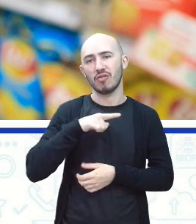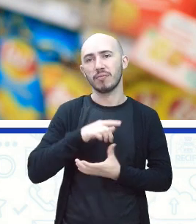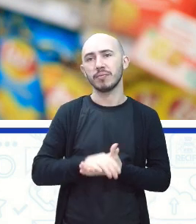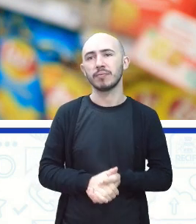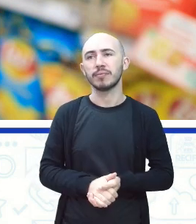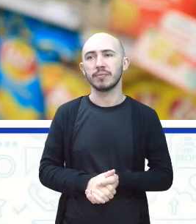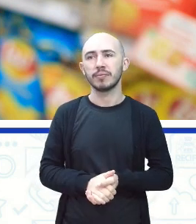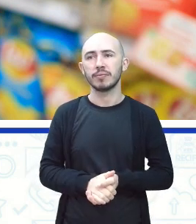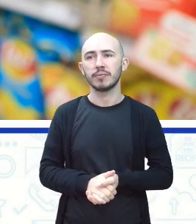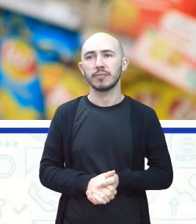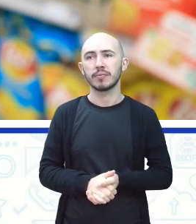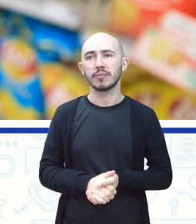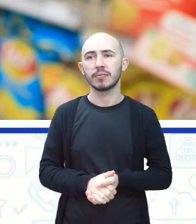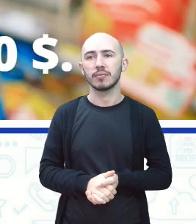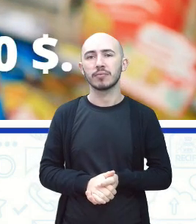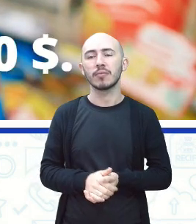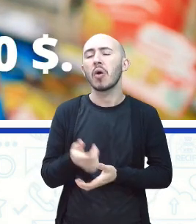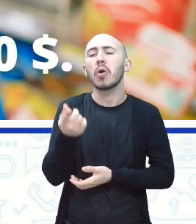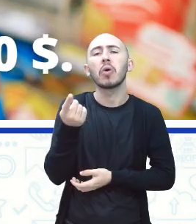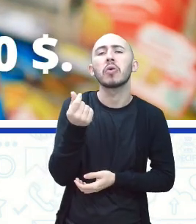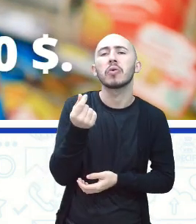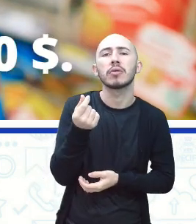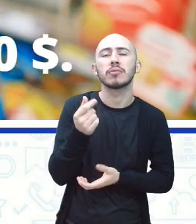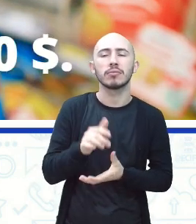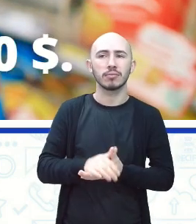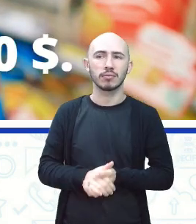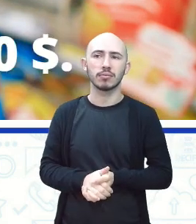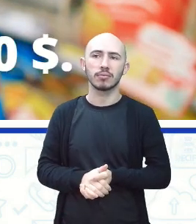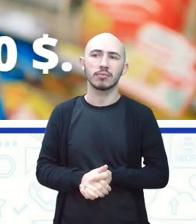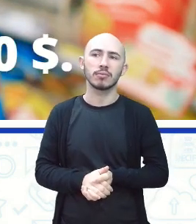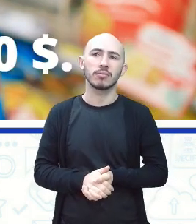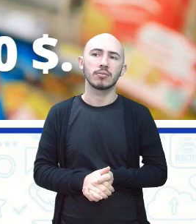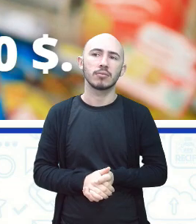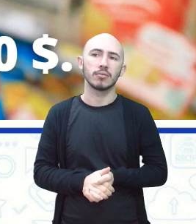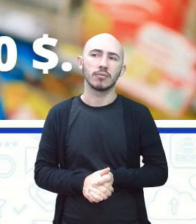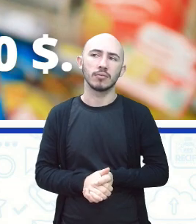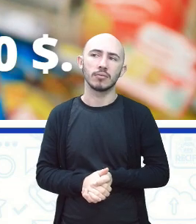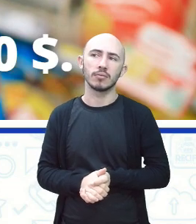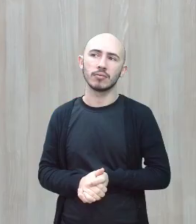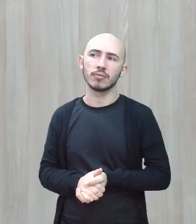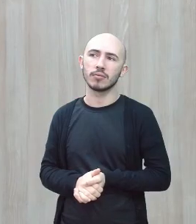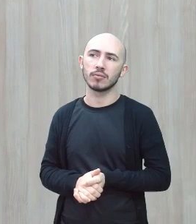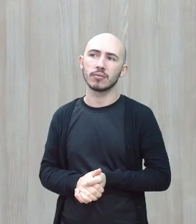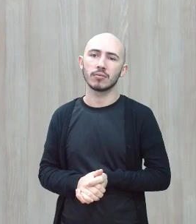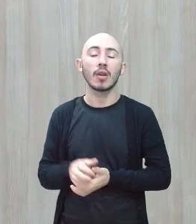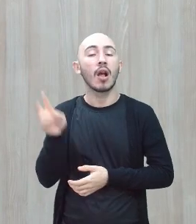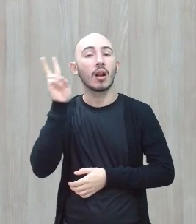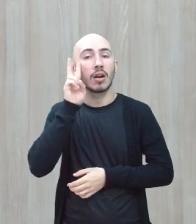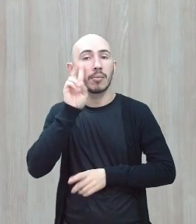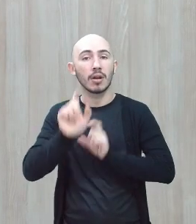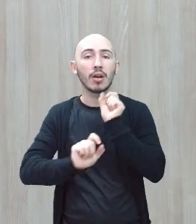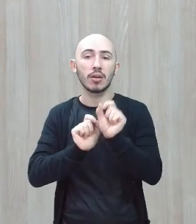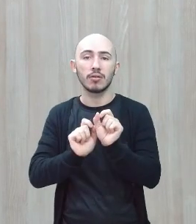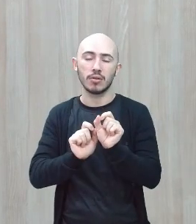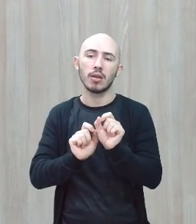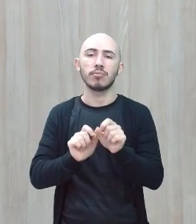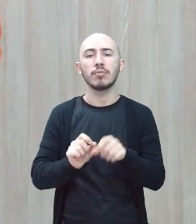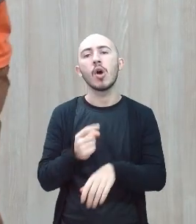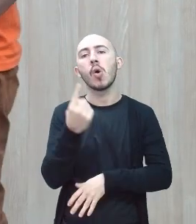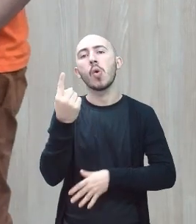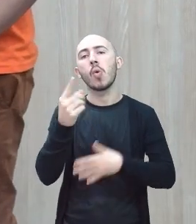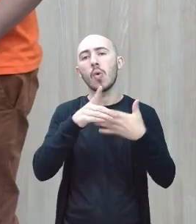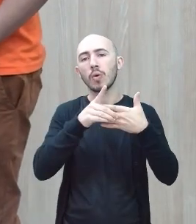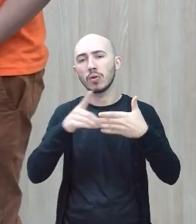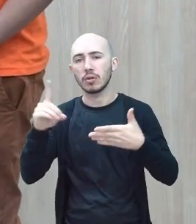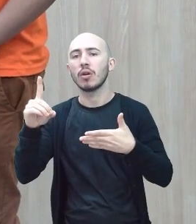ó, how much is it? Cheese snack, how much is it? It's $1. Né? Lembrando que $1 é mais ou menos R$5.